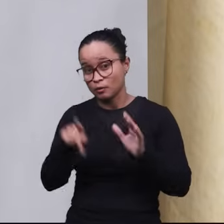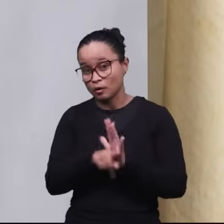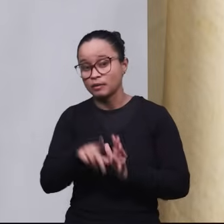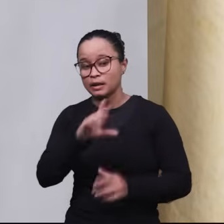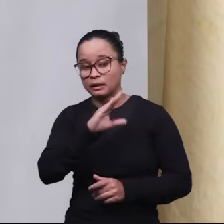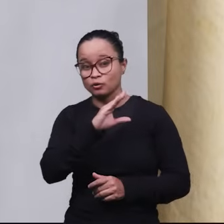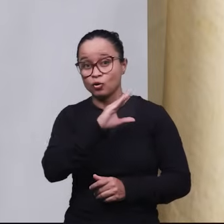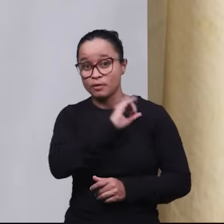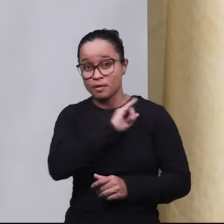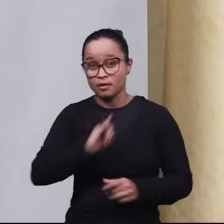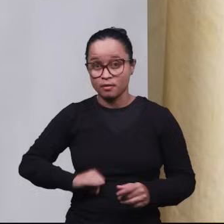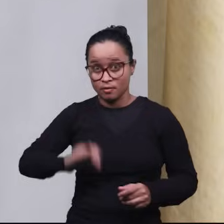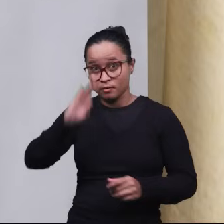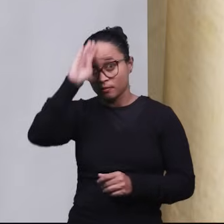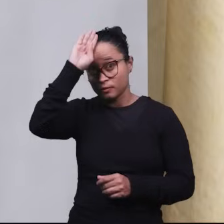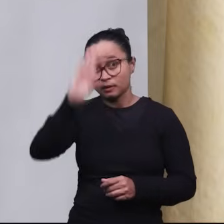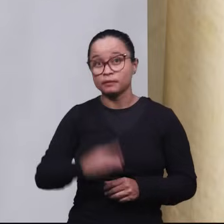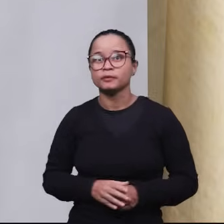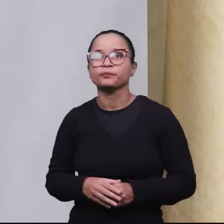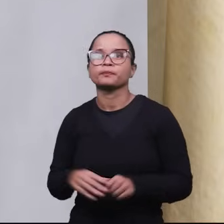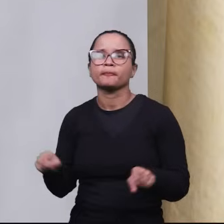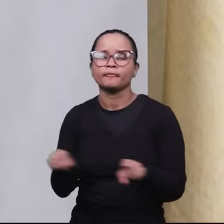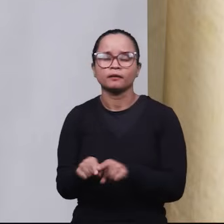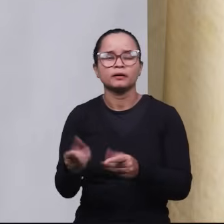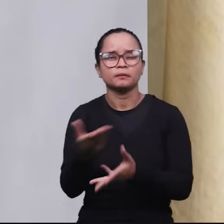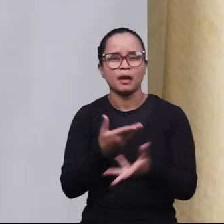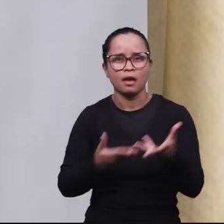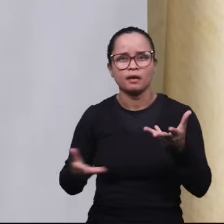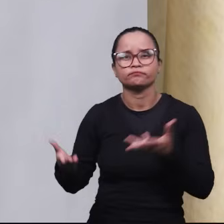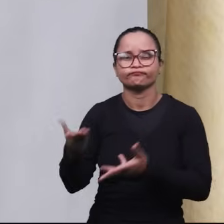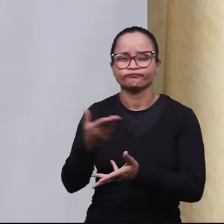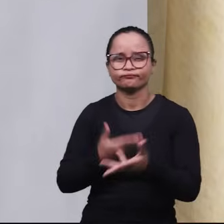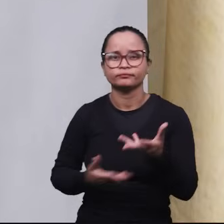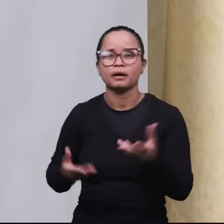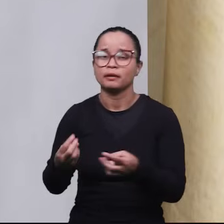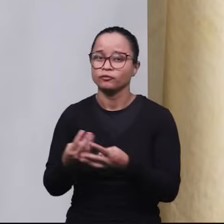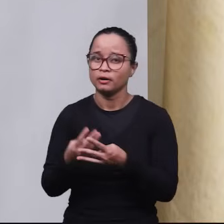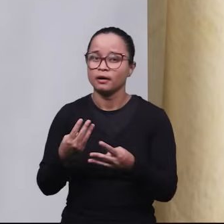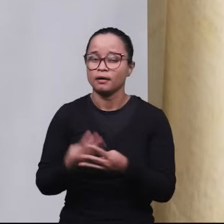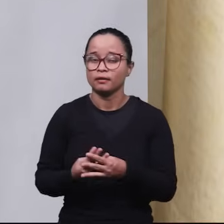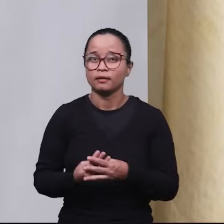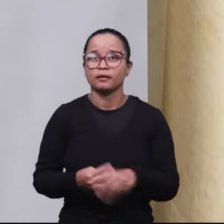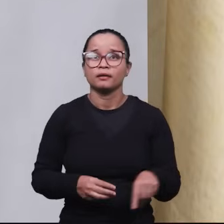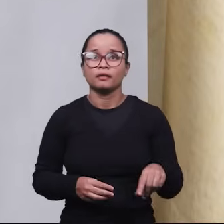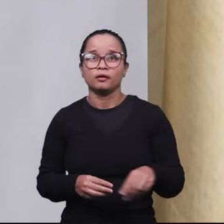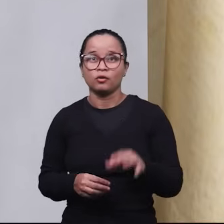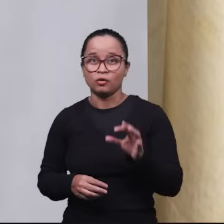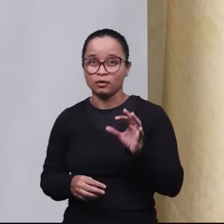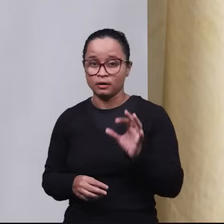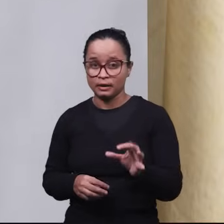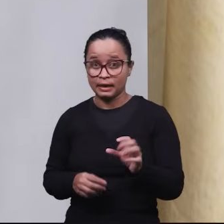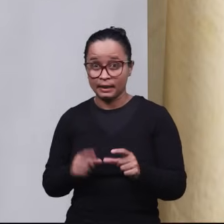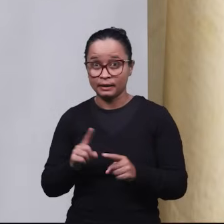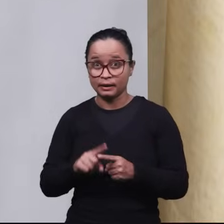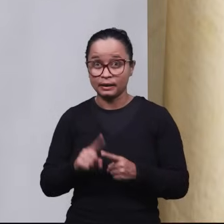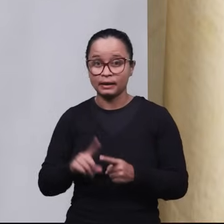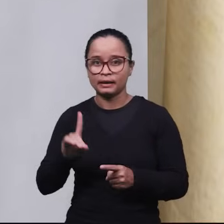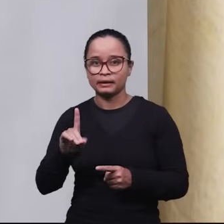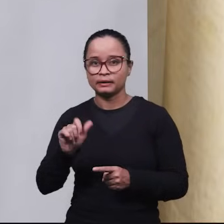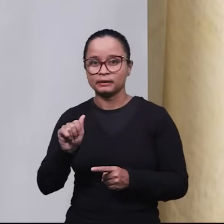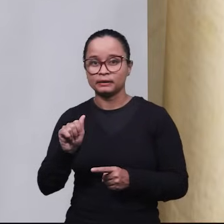Romano. Então, essas moedas gregas também circulavam pela Judéia, que era a dracma,